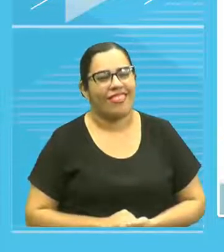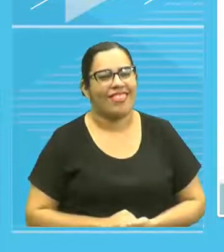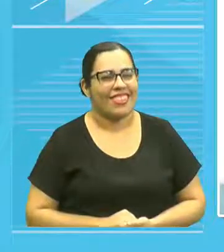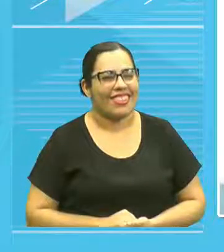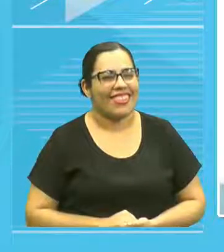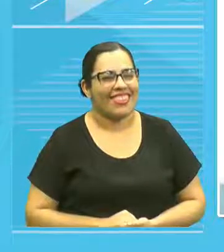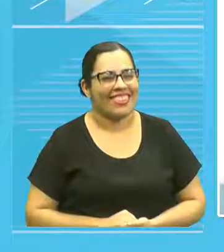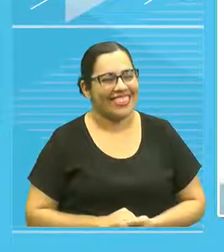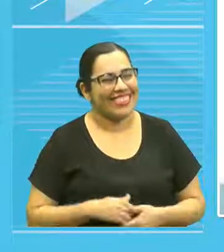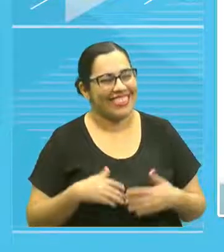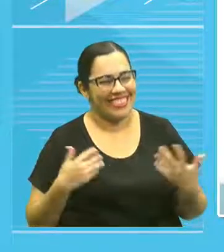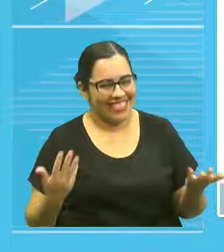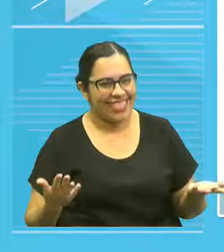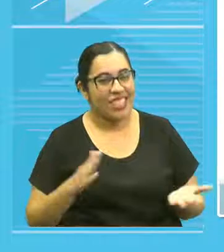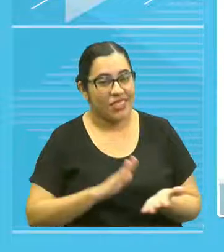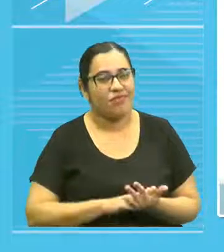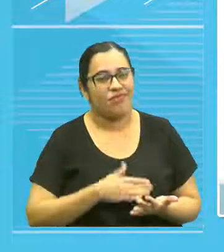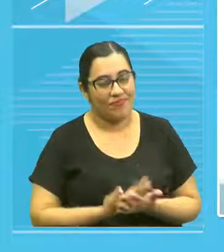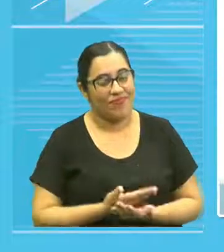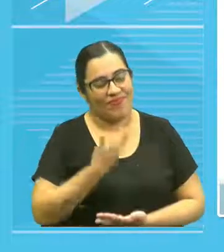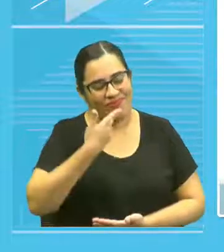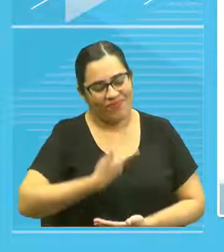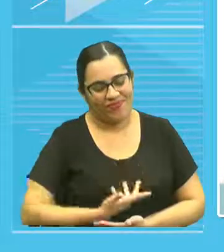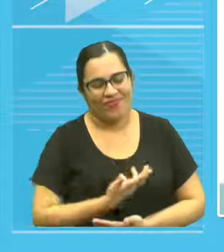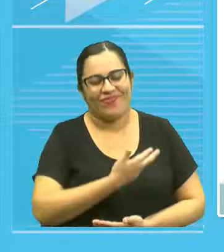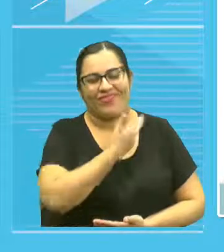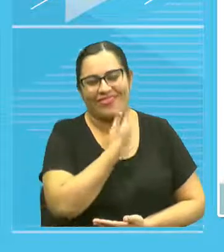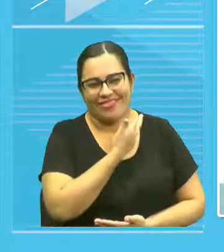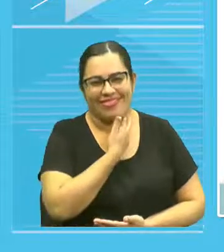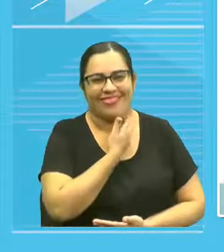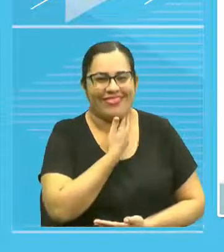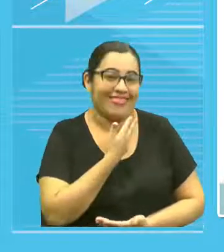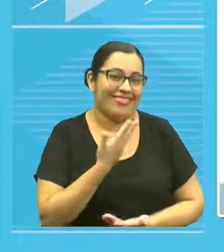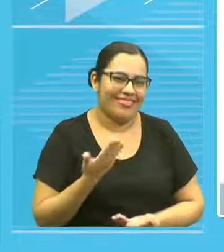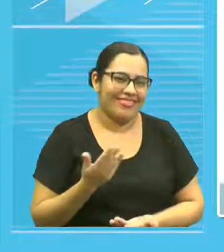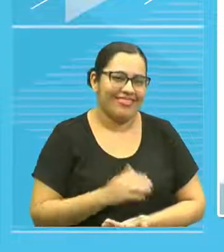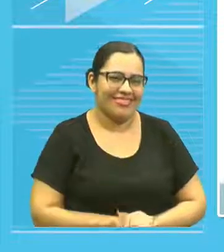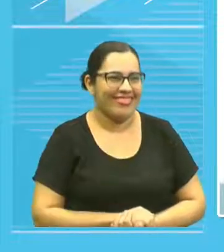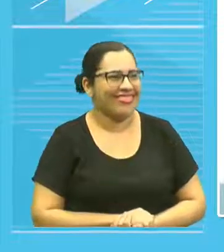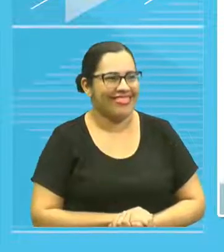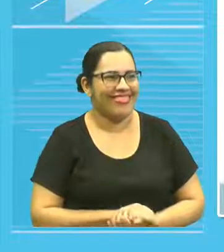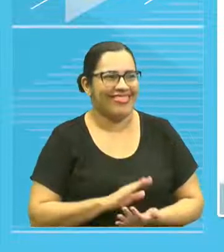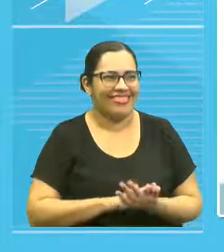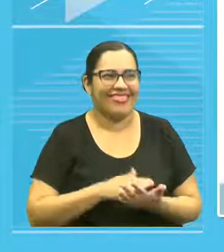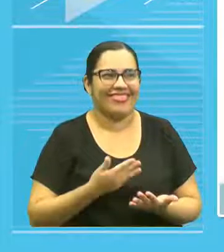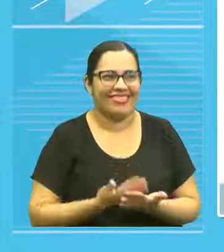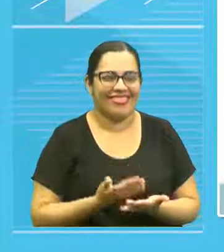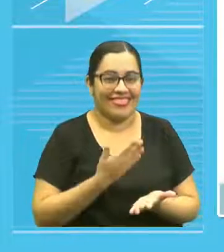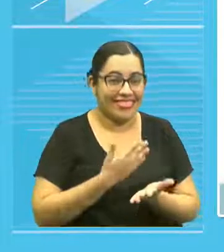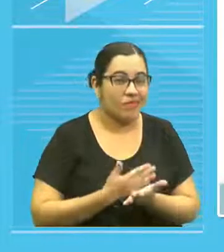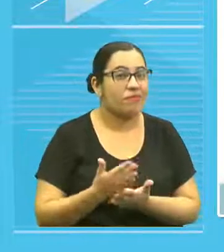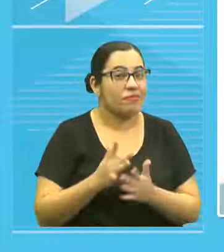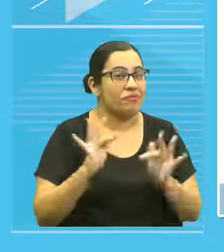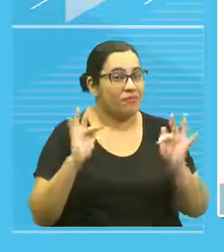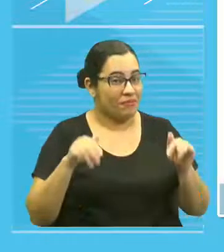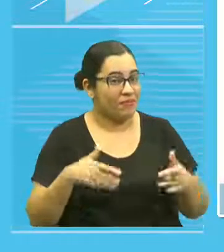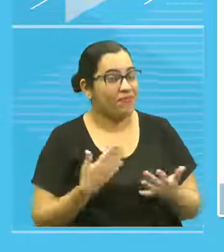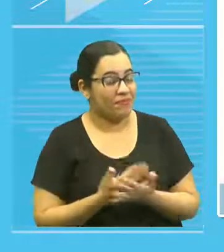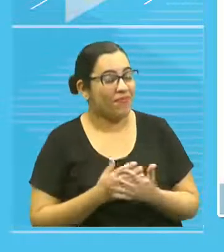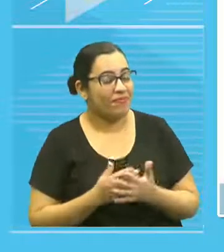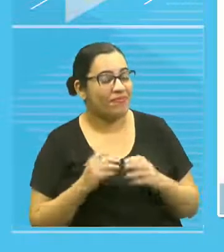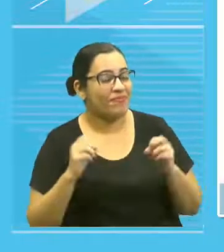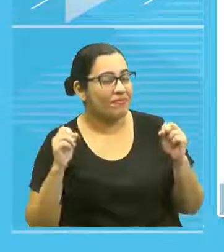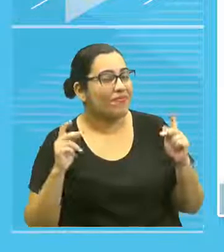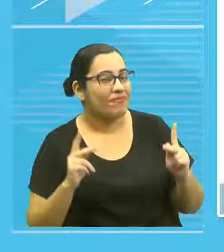aqui com a presença da minha amiga tradutora Rosinha que vai aí nos traduzir agora o final da Rua